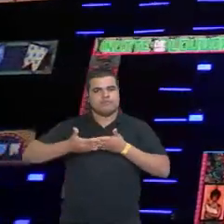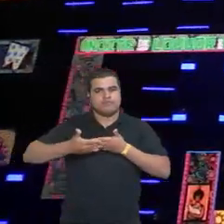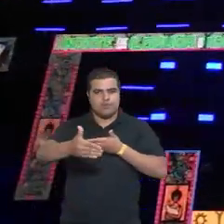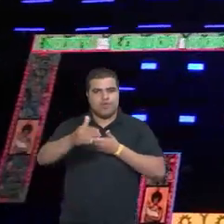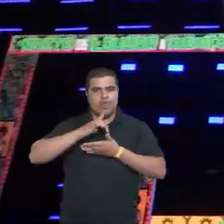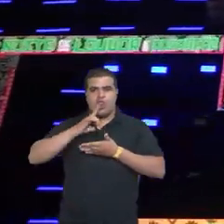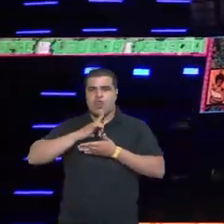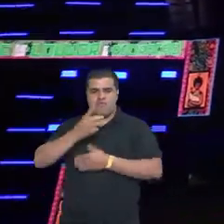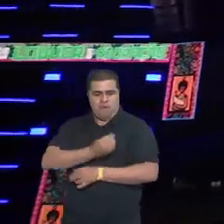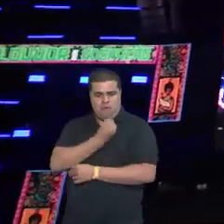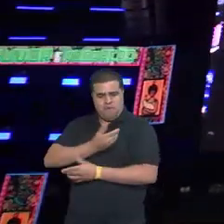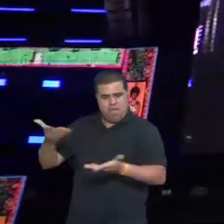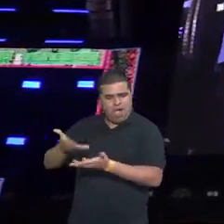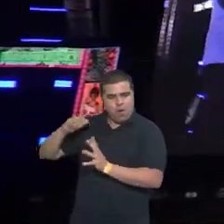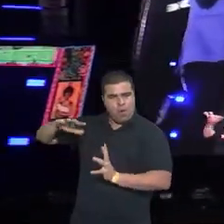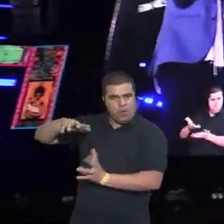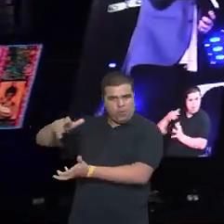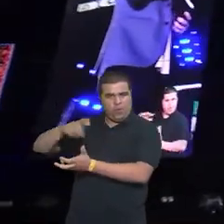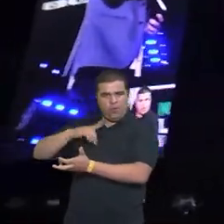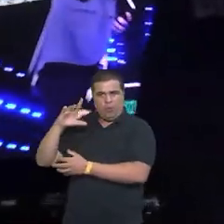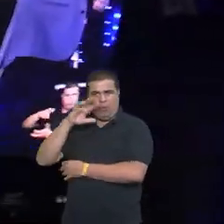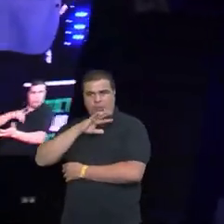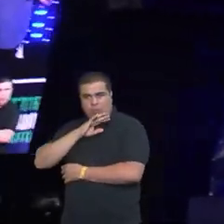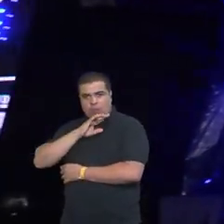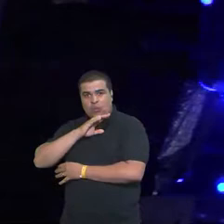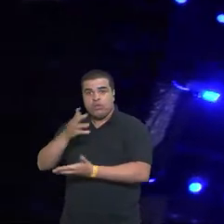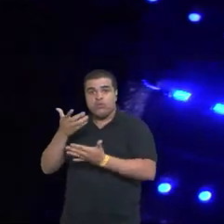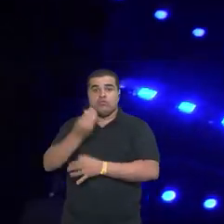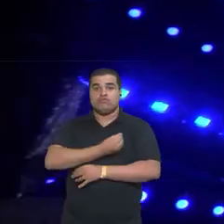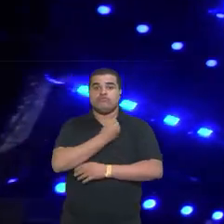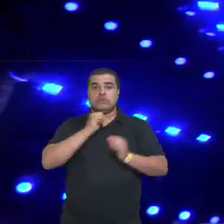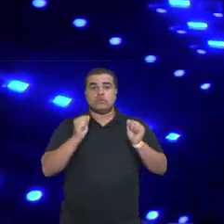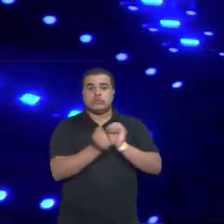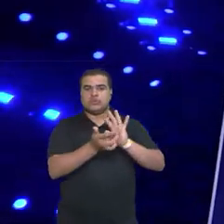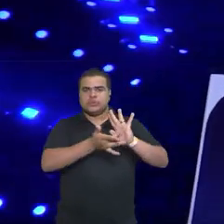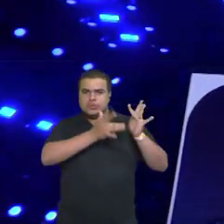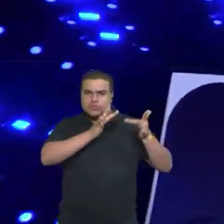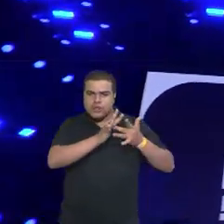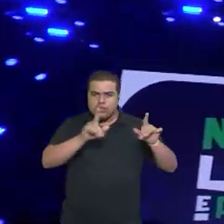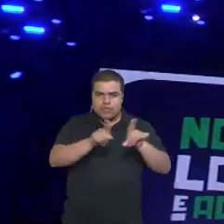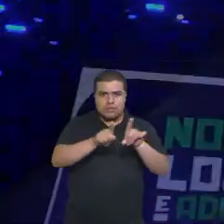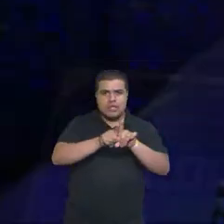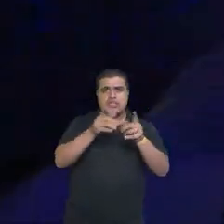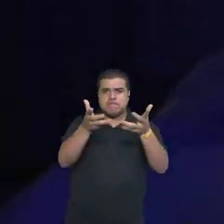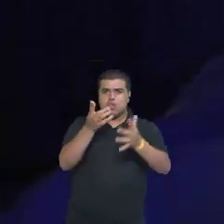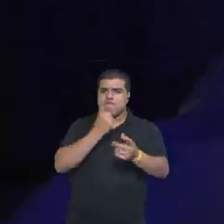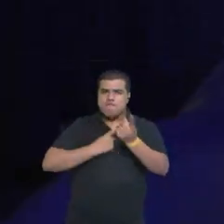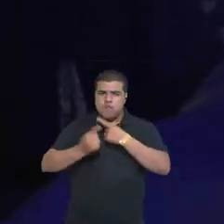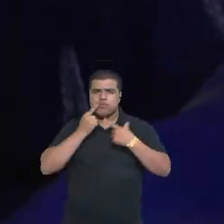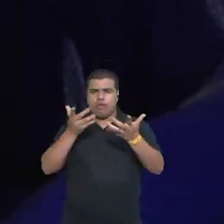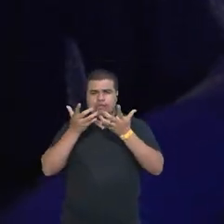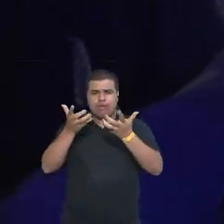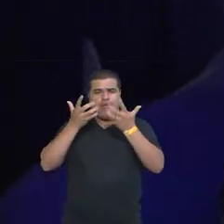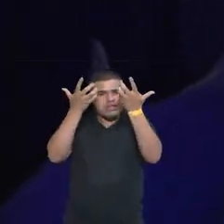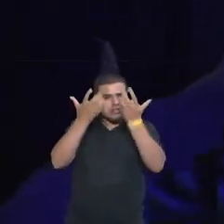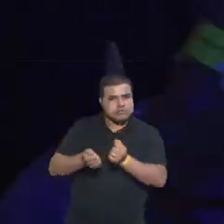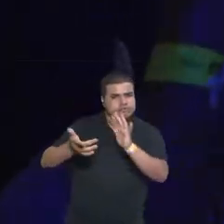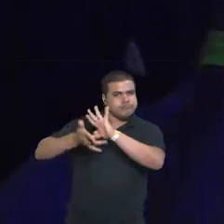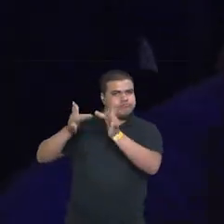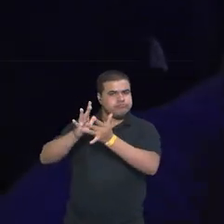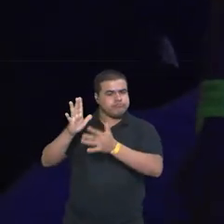hoje eu não vou viver neste mundo viu eu vou viver com Cristo eu vou pedir para que você erga uma de suas mãos por favor